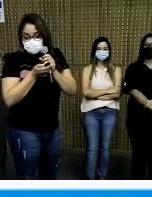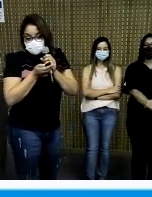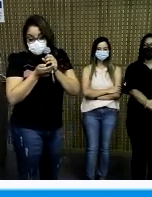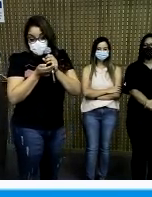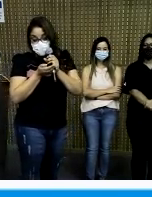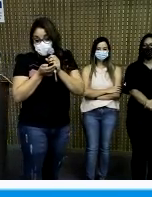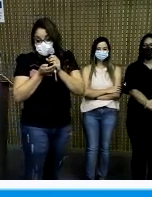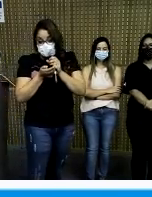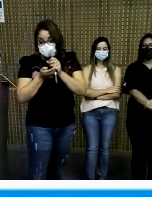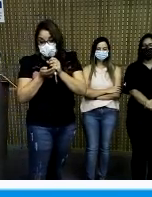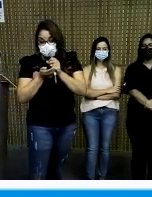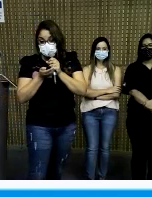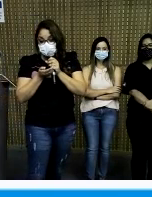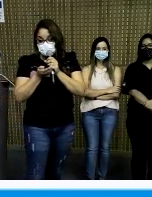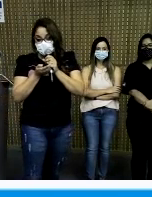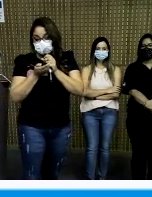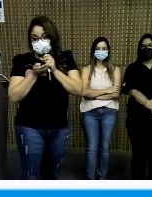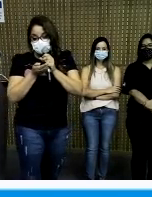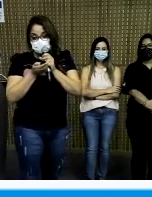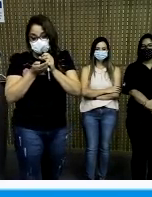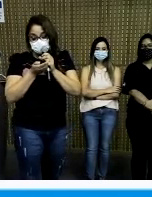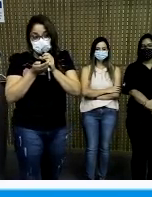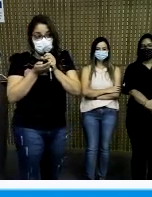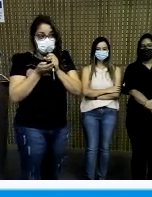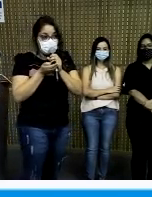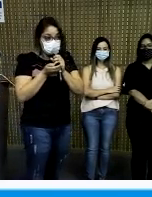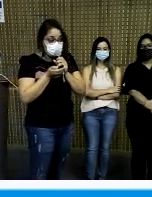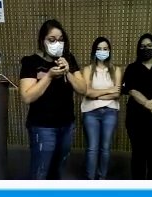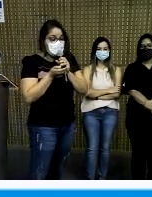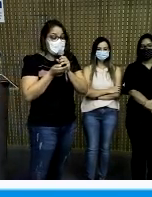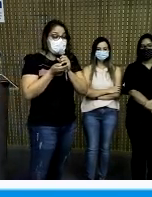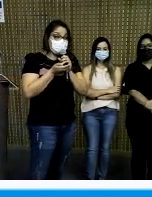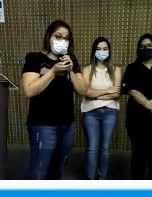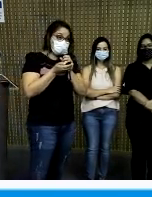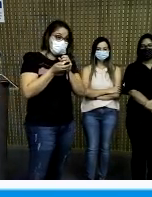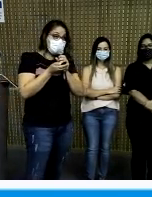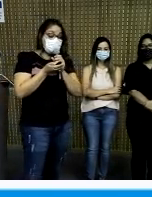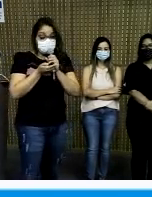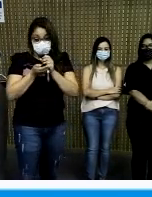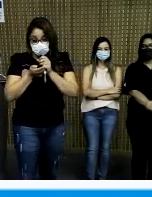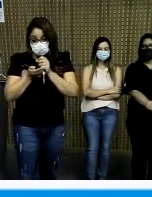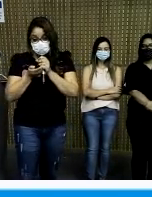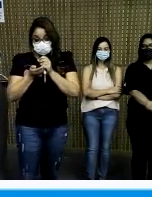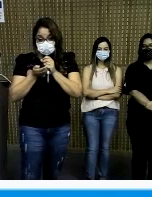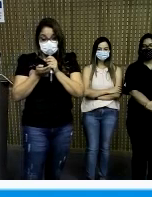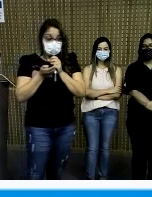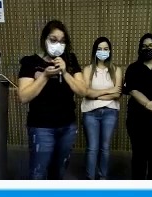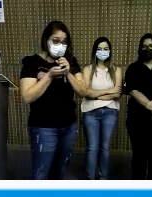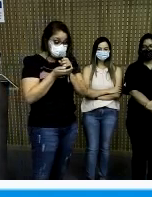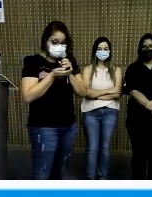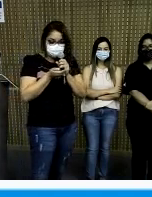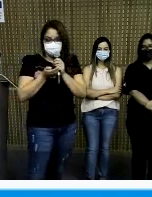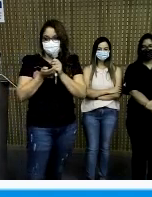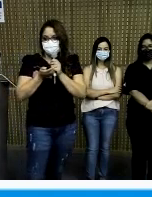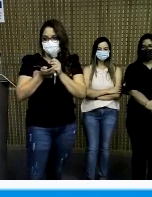Na questão de pessoas diabéticas com avaliação do pé diabético, esse registro também está